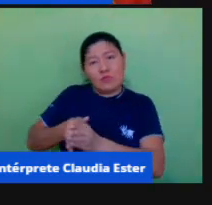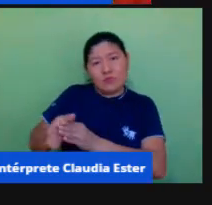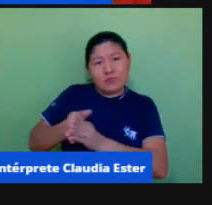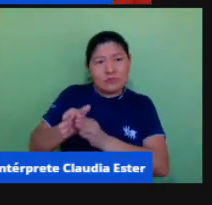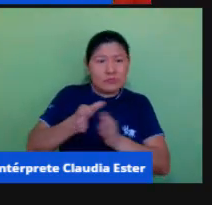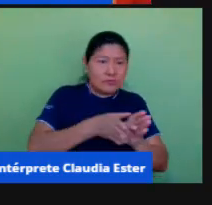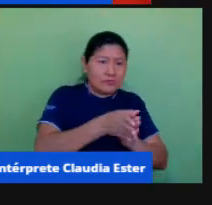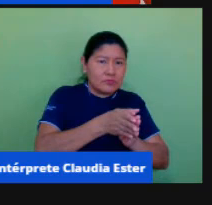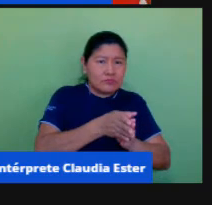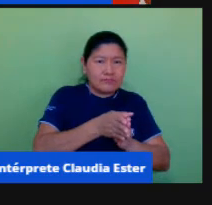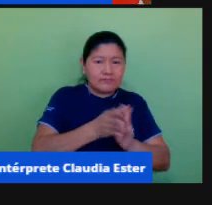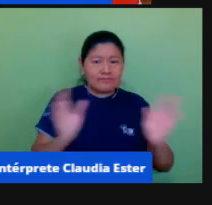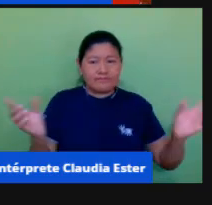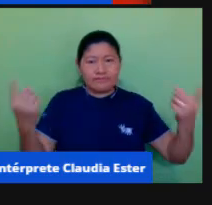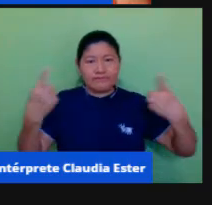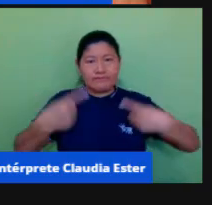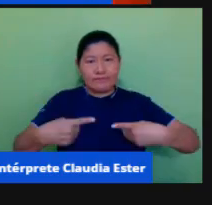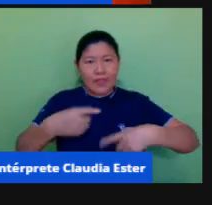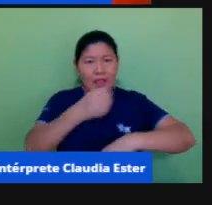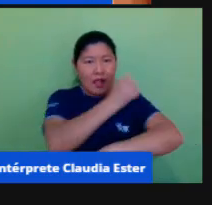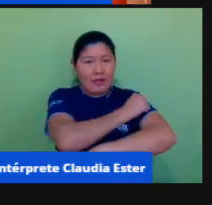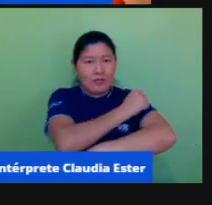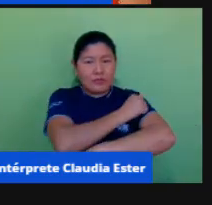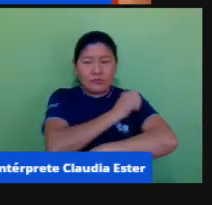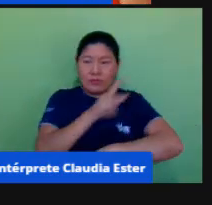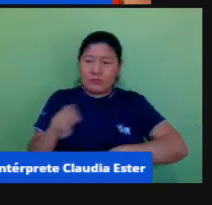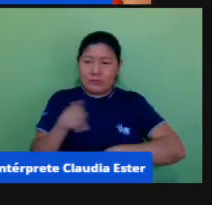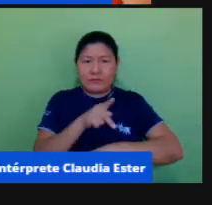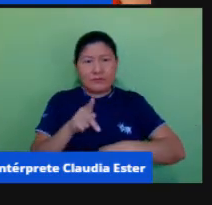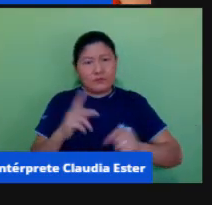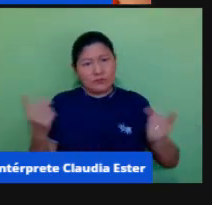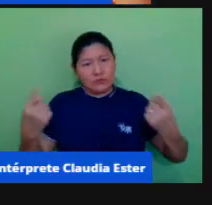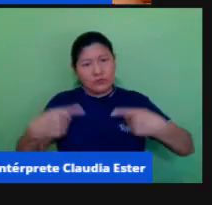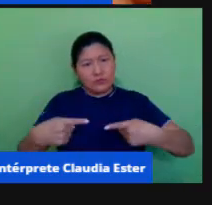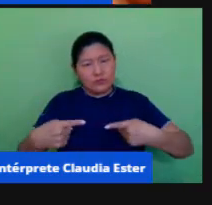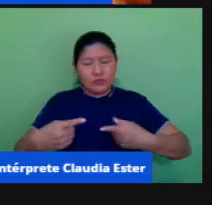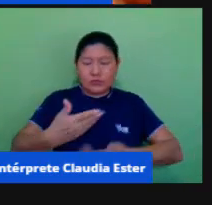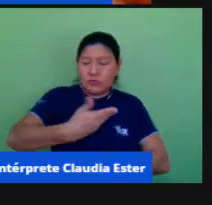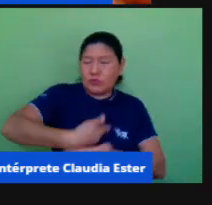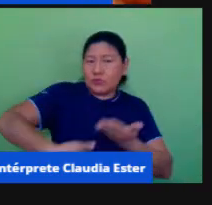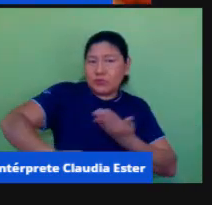com o aluno é muito importante, porque, apesar de nossos alunos serem